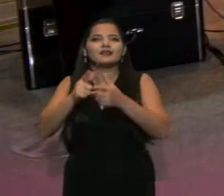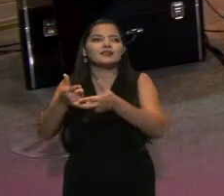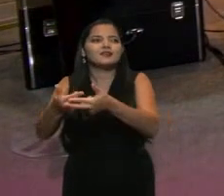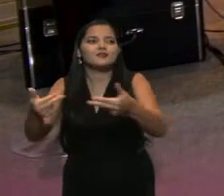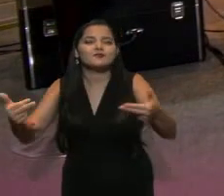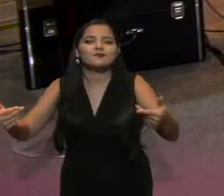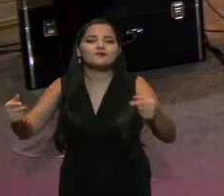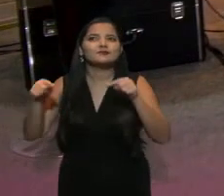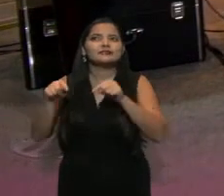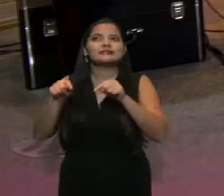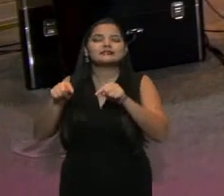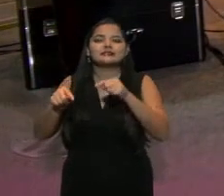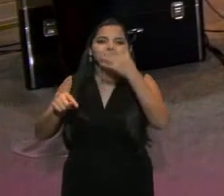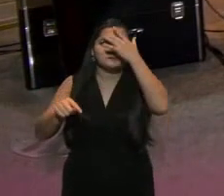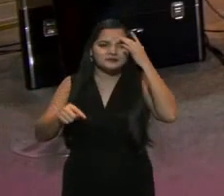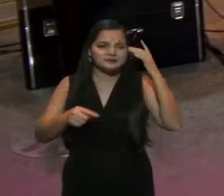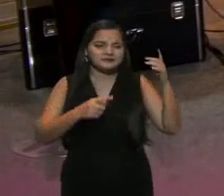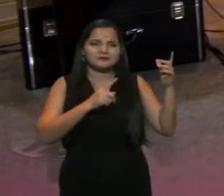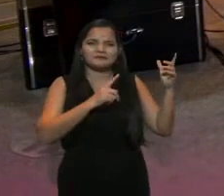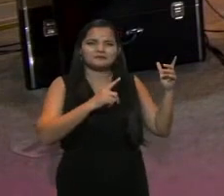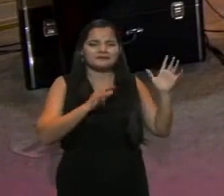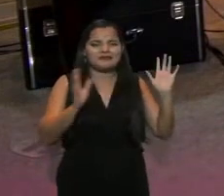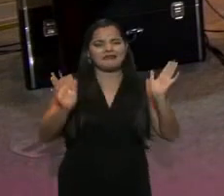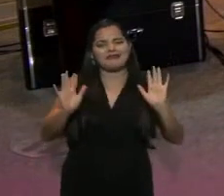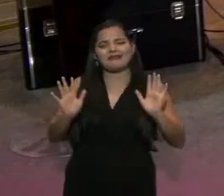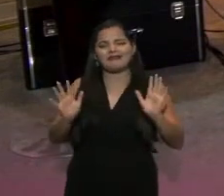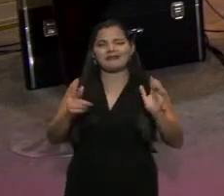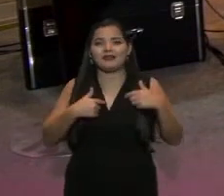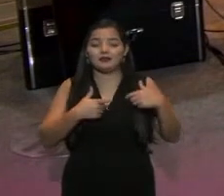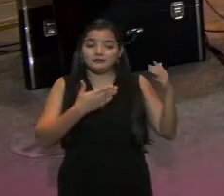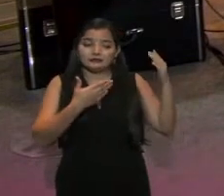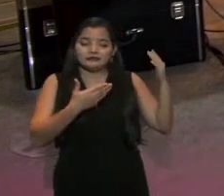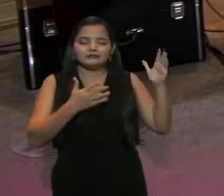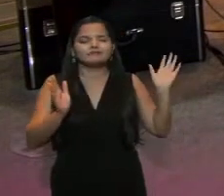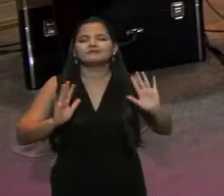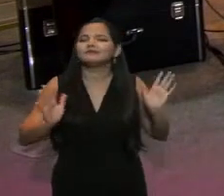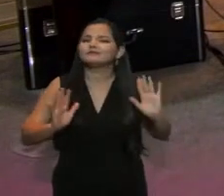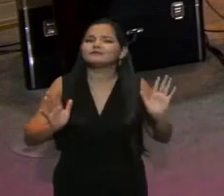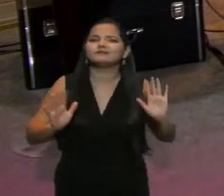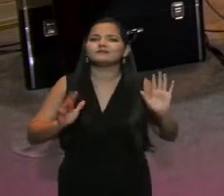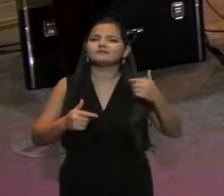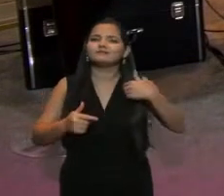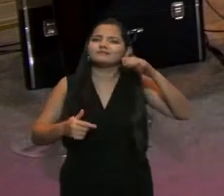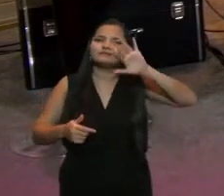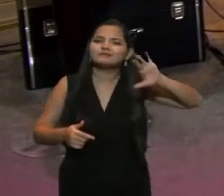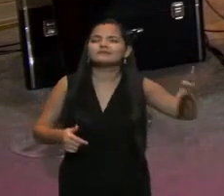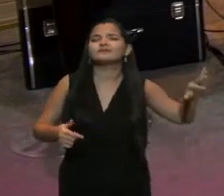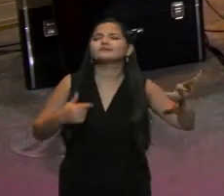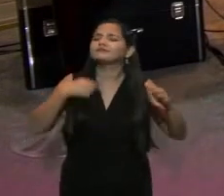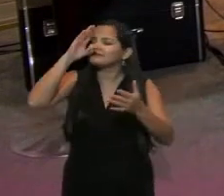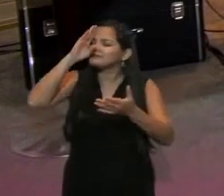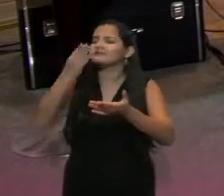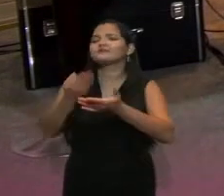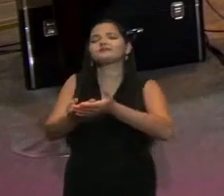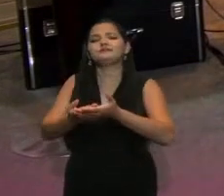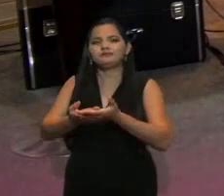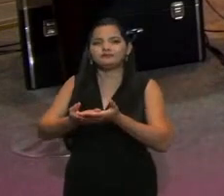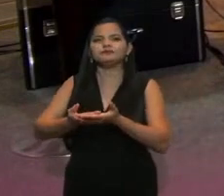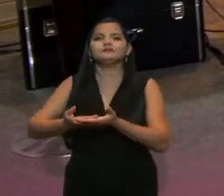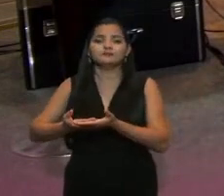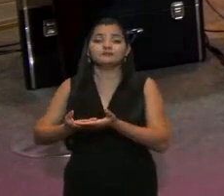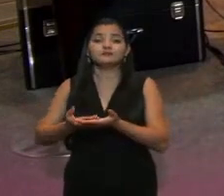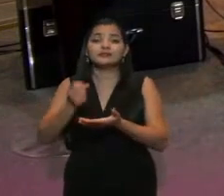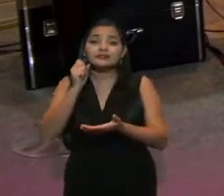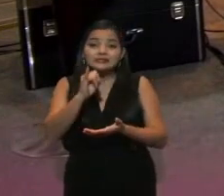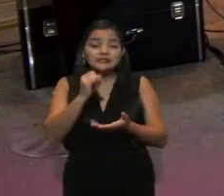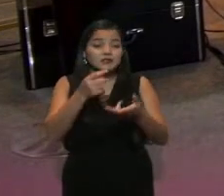a última palavra, Deus, da vida dos Teus filhos é Tua, Senhor. Pode ser que esteja tudo